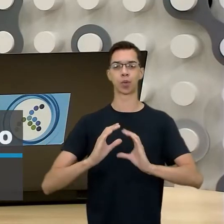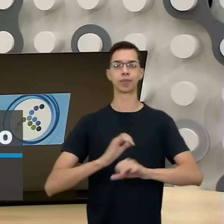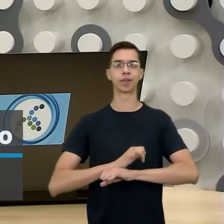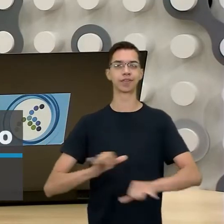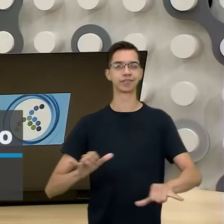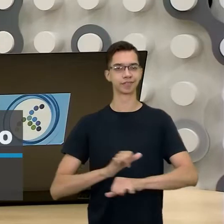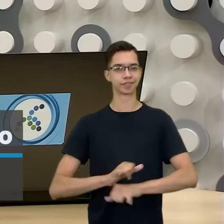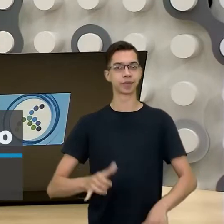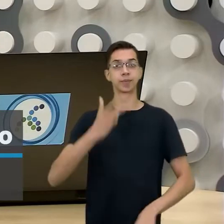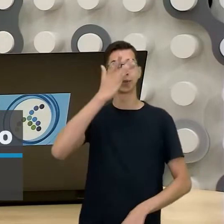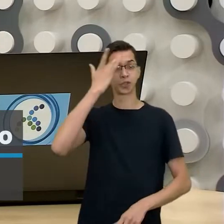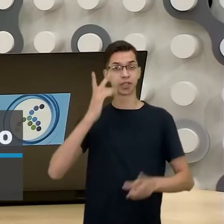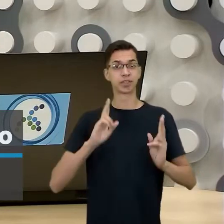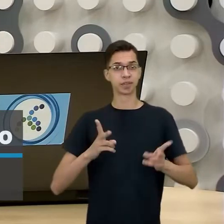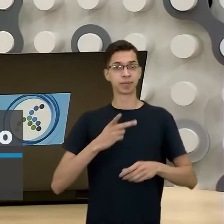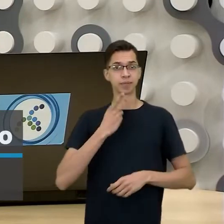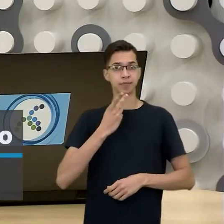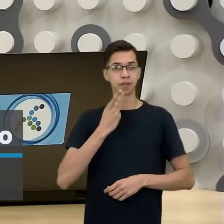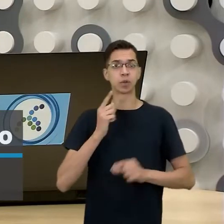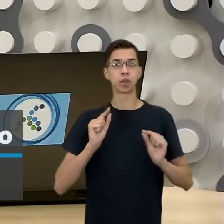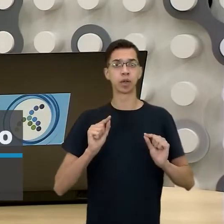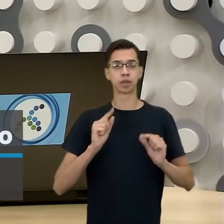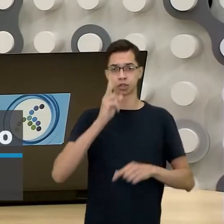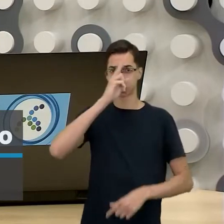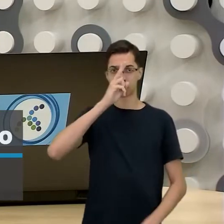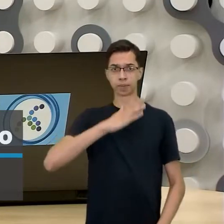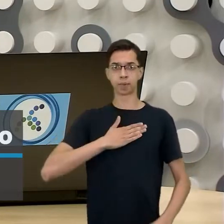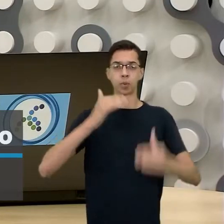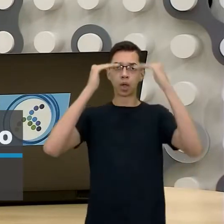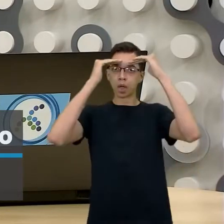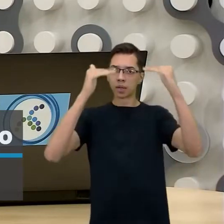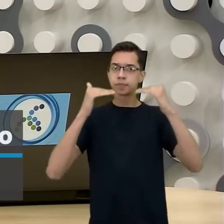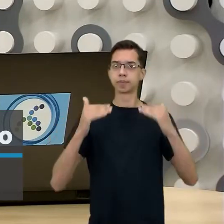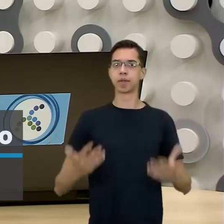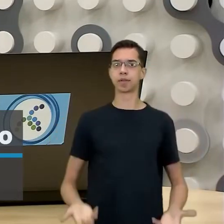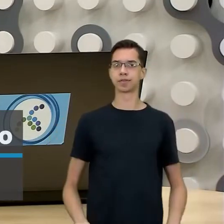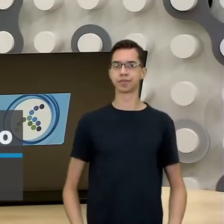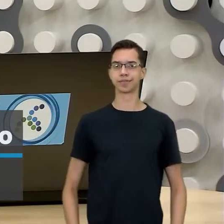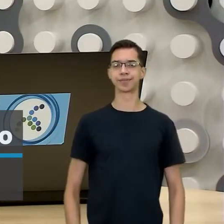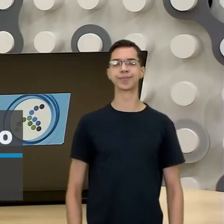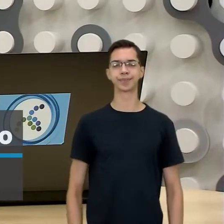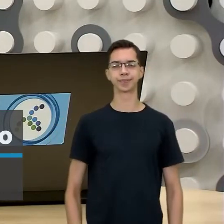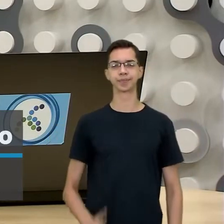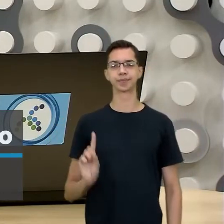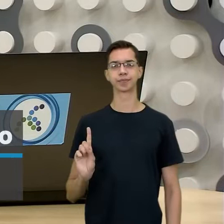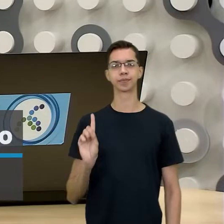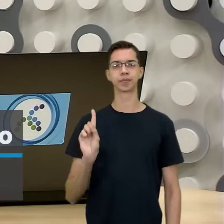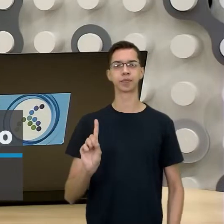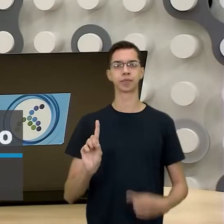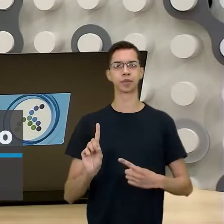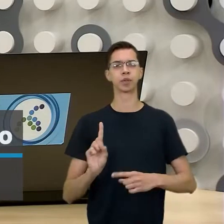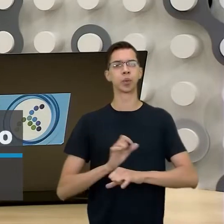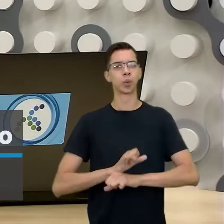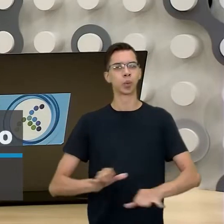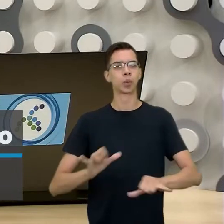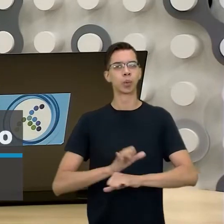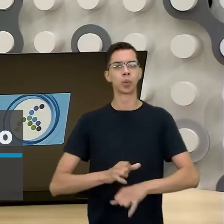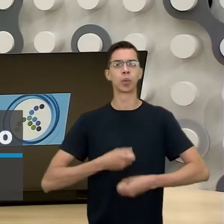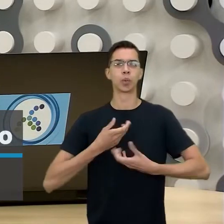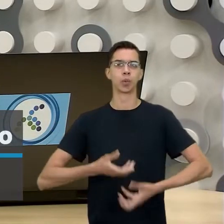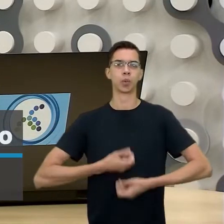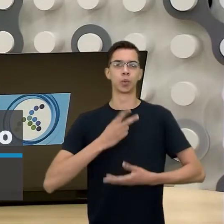falam, respeite a minha história. Então, é sempre o contador de histórias, ele é um grande comunicador, né? Então, a gente